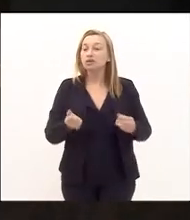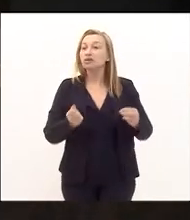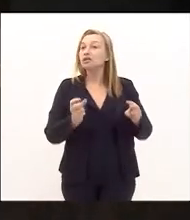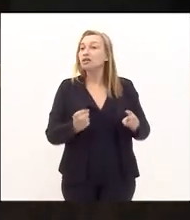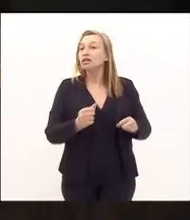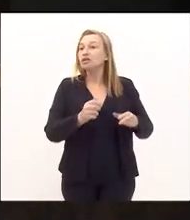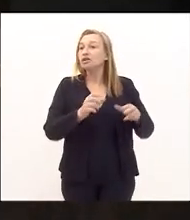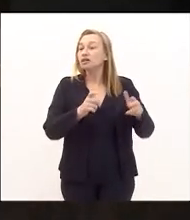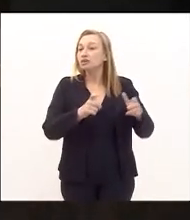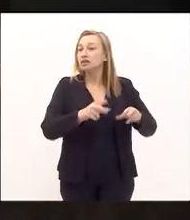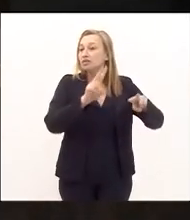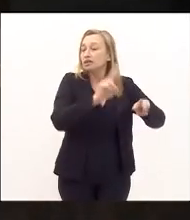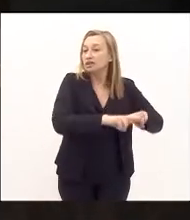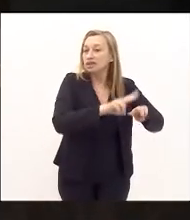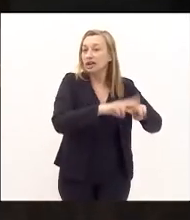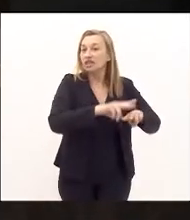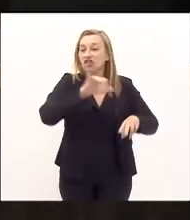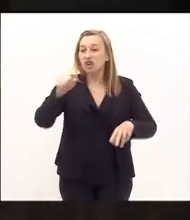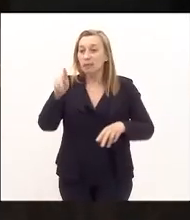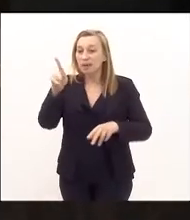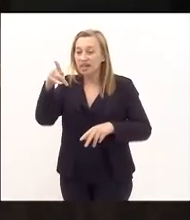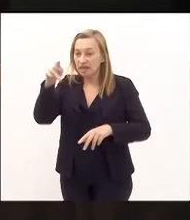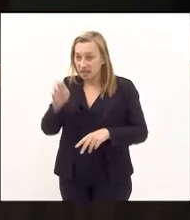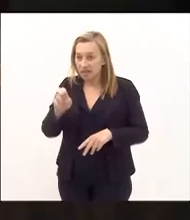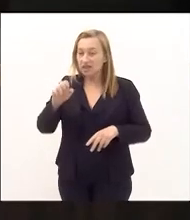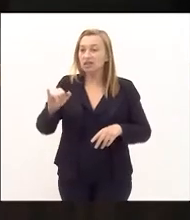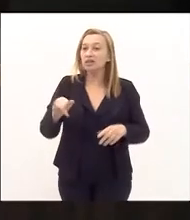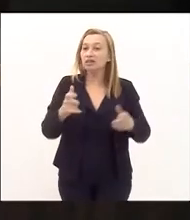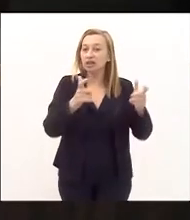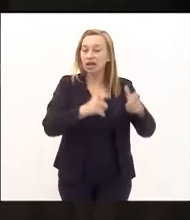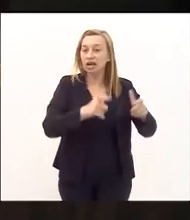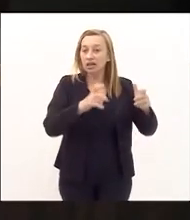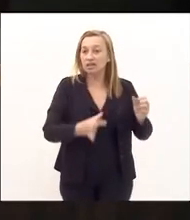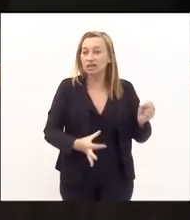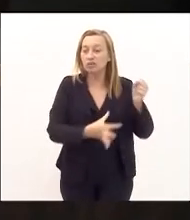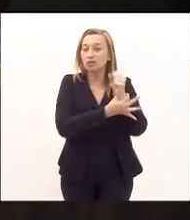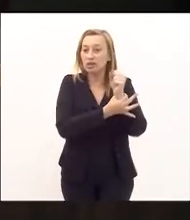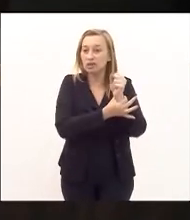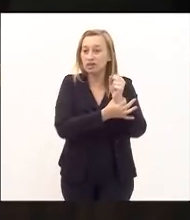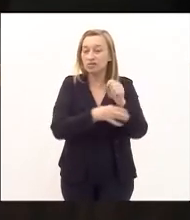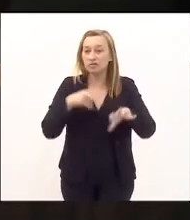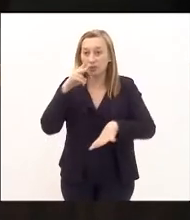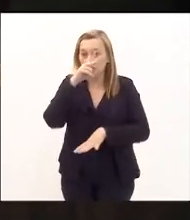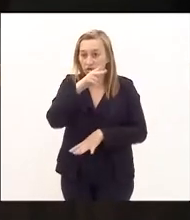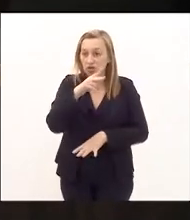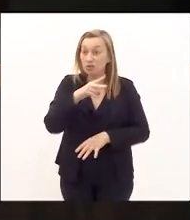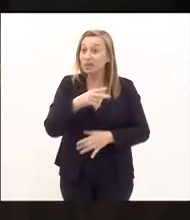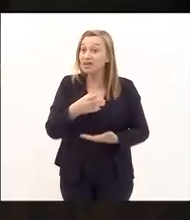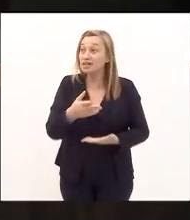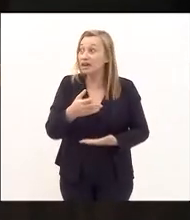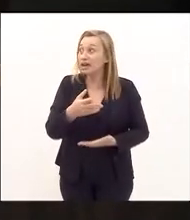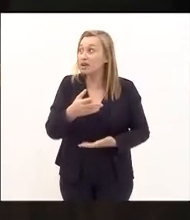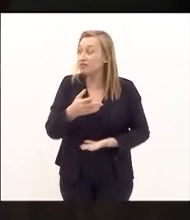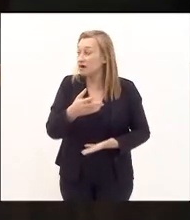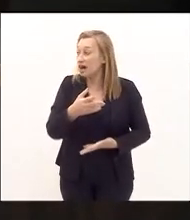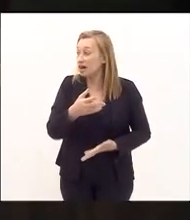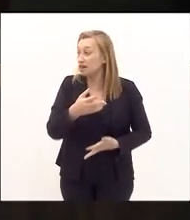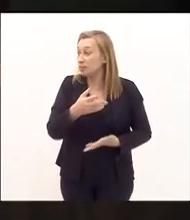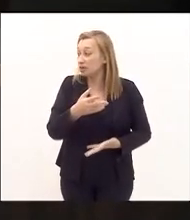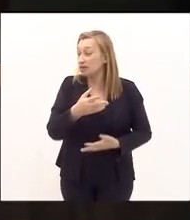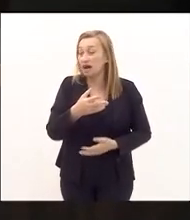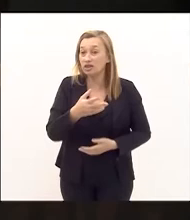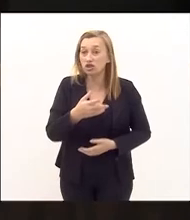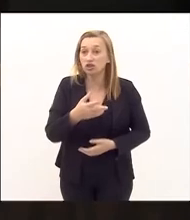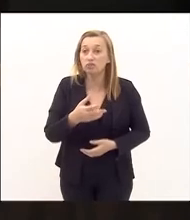Japeri em área de segurança máxima e dá outras providências, pendendo de pareceres das comissões de Constituição e